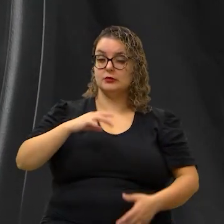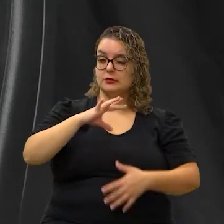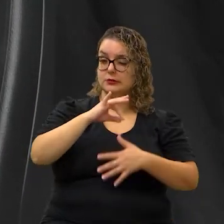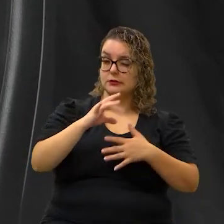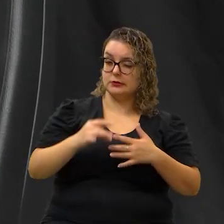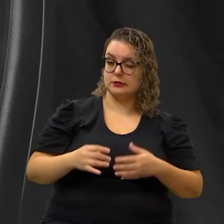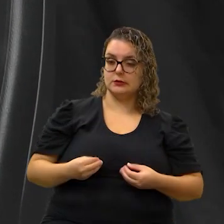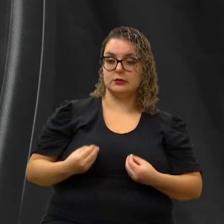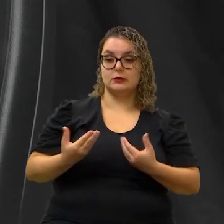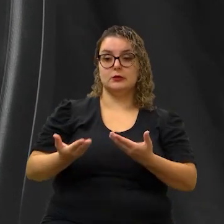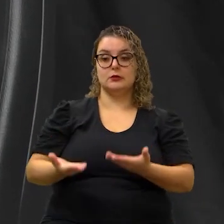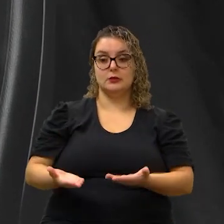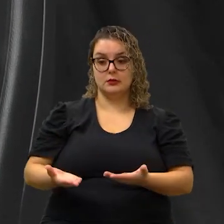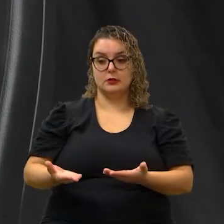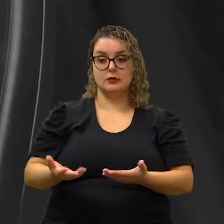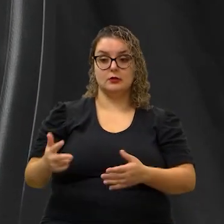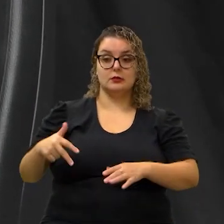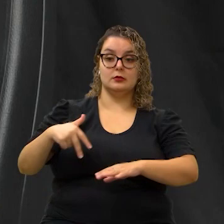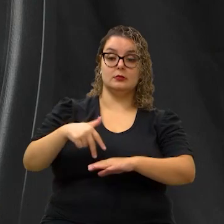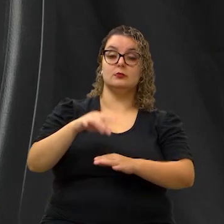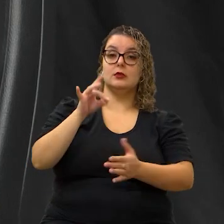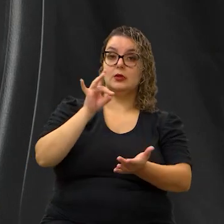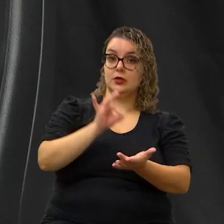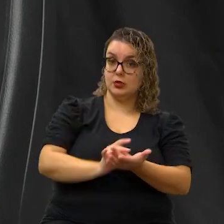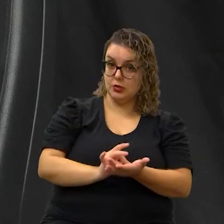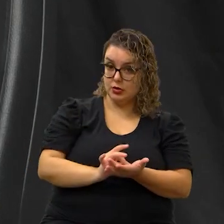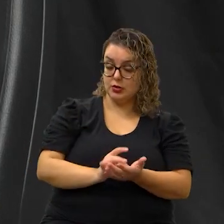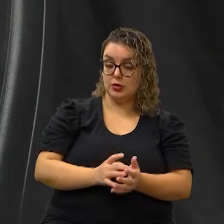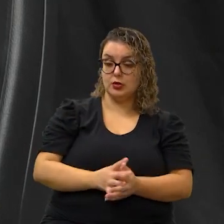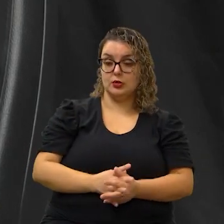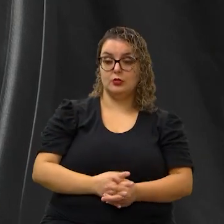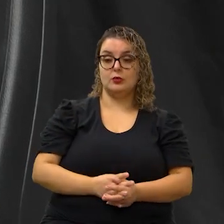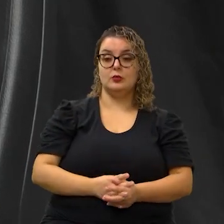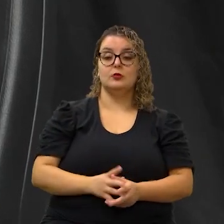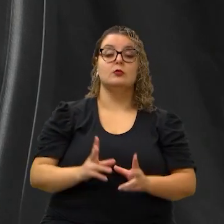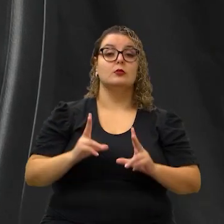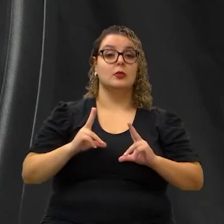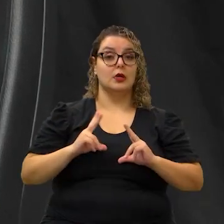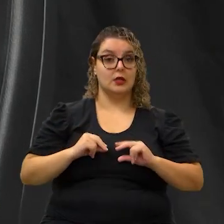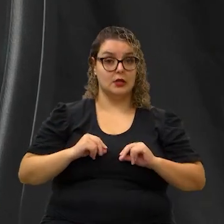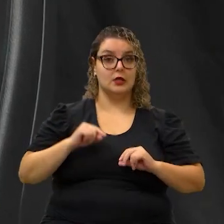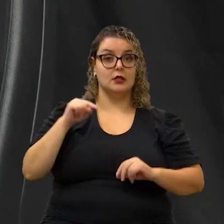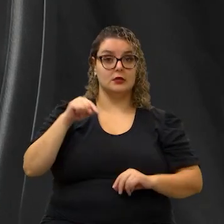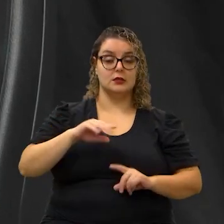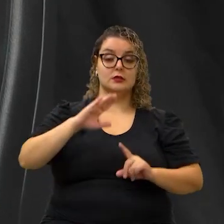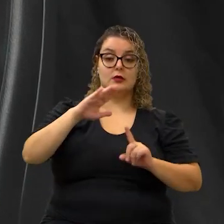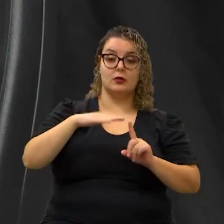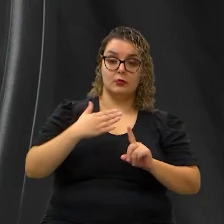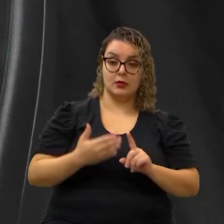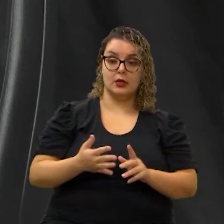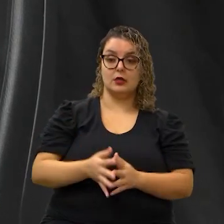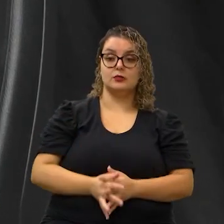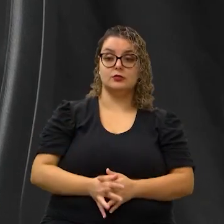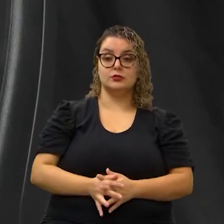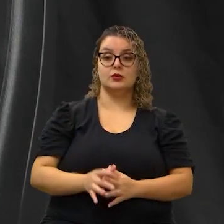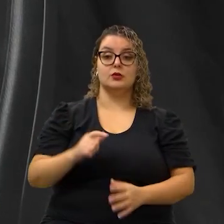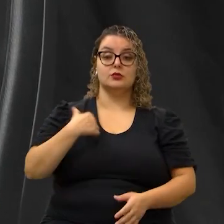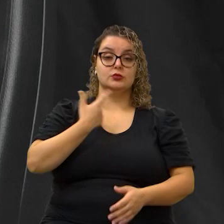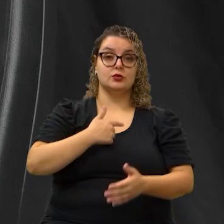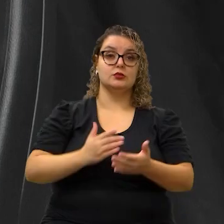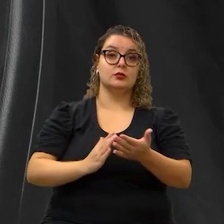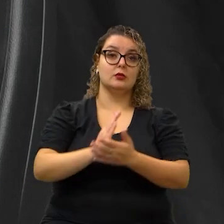de cidadã, eu sou muito criterioso em apresentar pessoas que realmente merecem essa